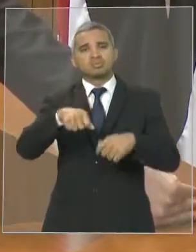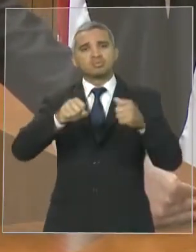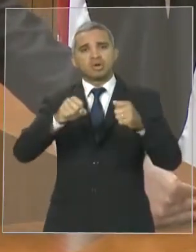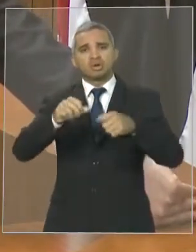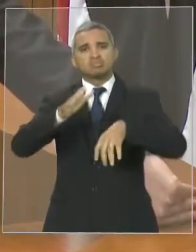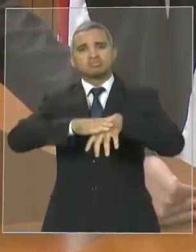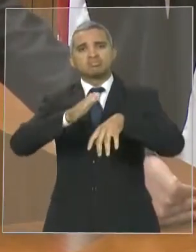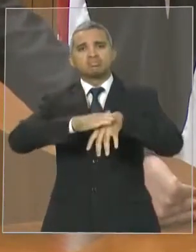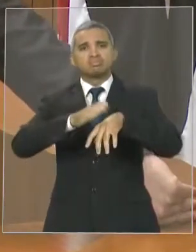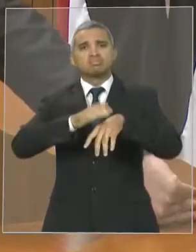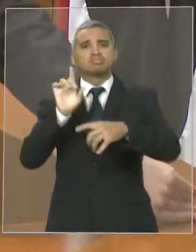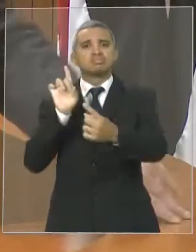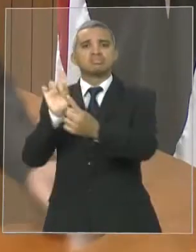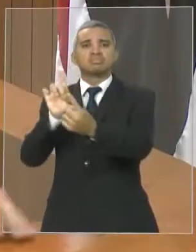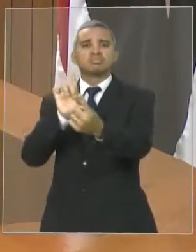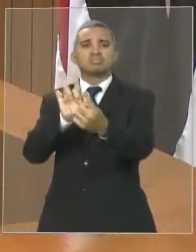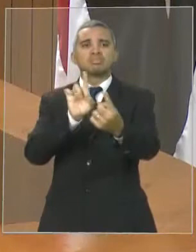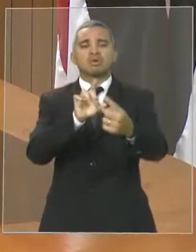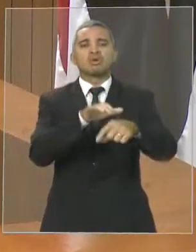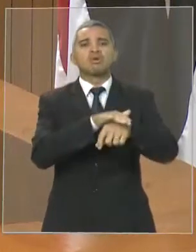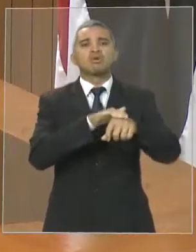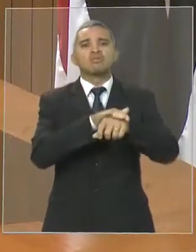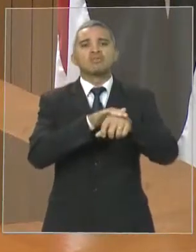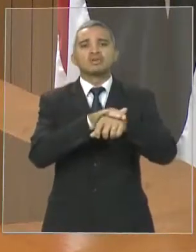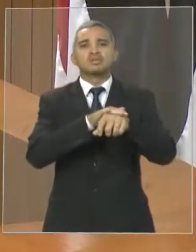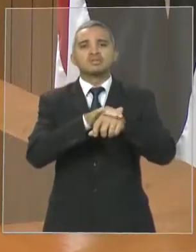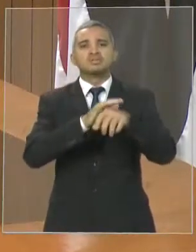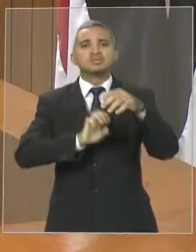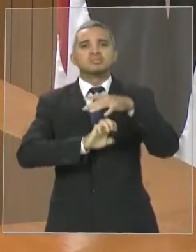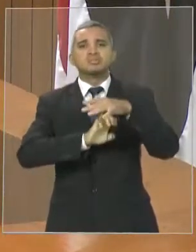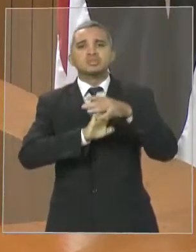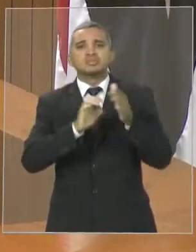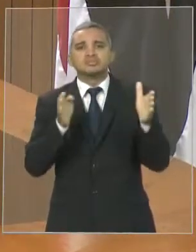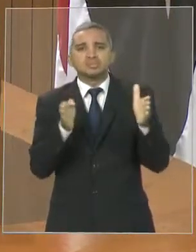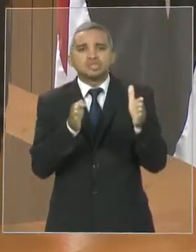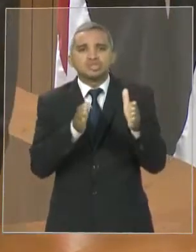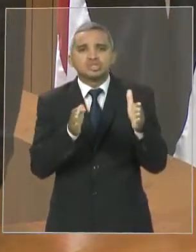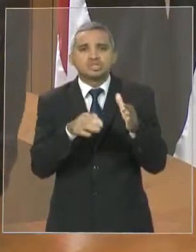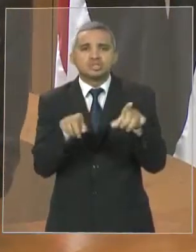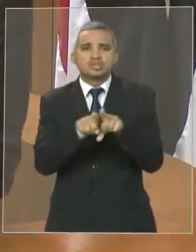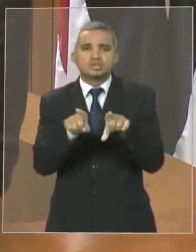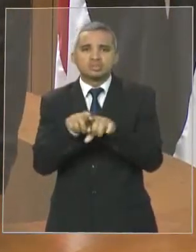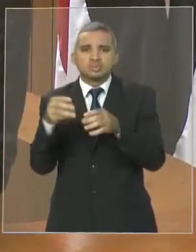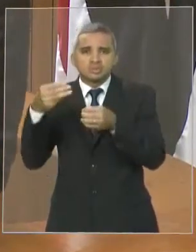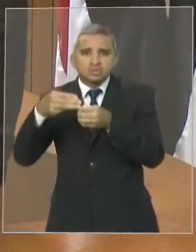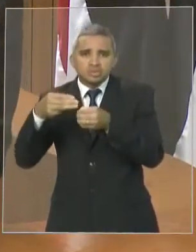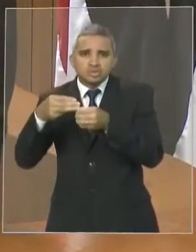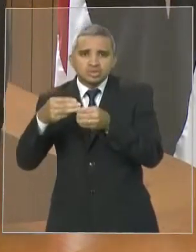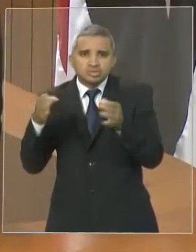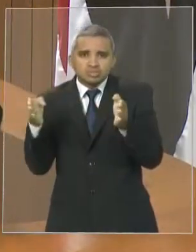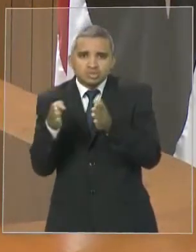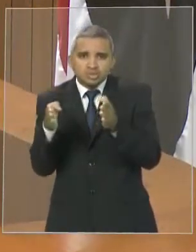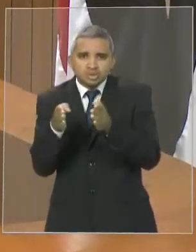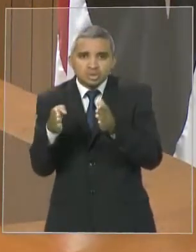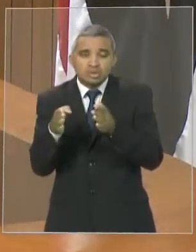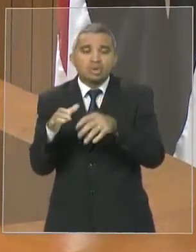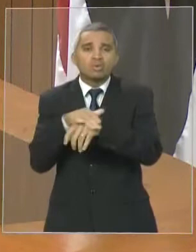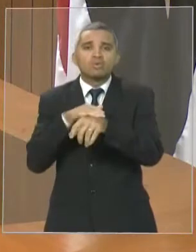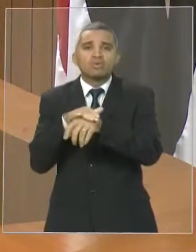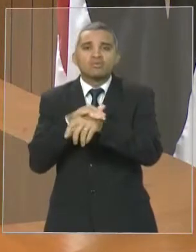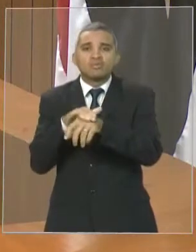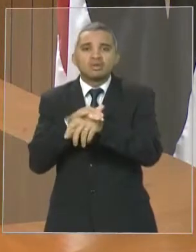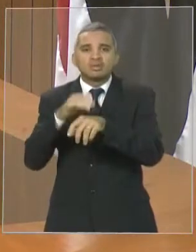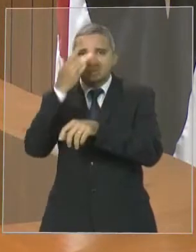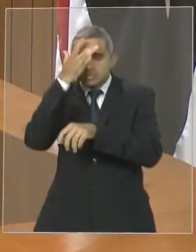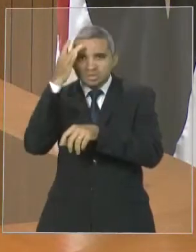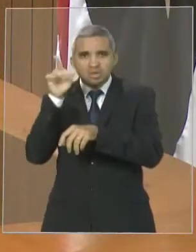pequenos comerciantes. Procurem os menores municípios do Maranhão, senhor presidente, e converse com o comerciante e